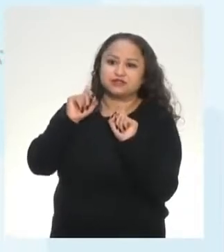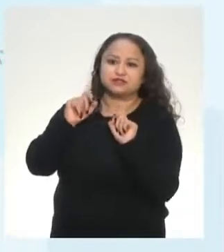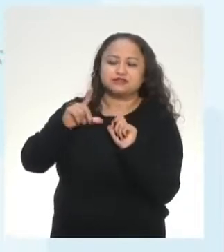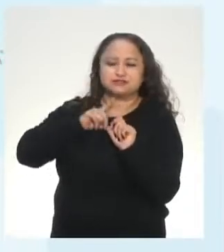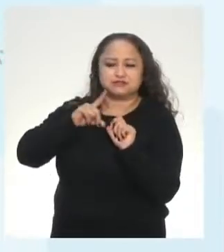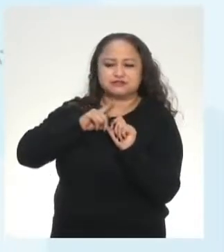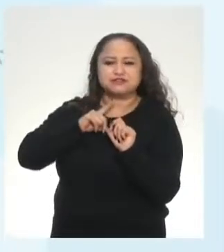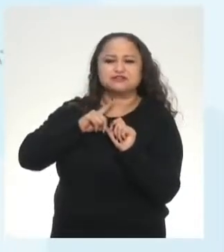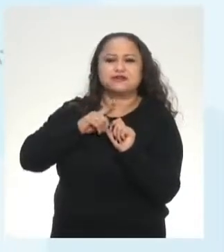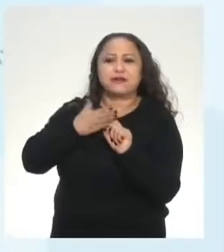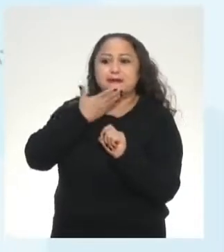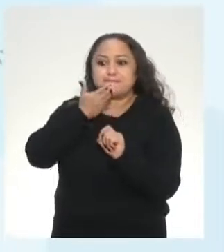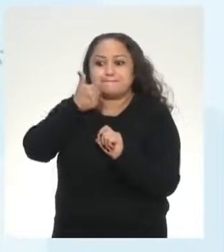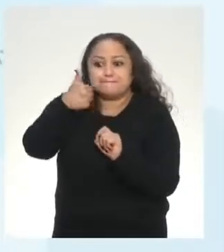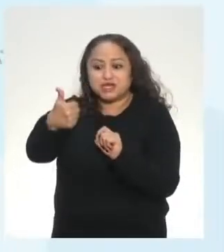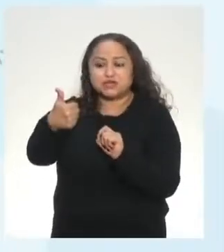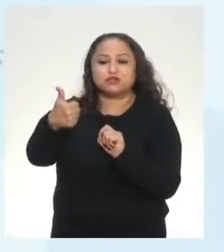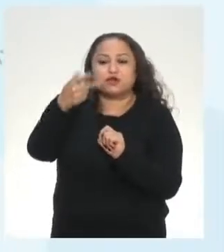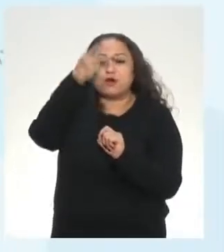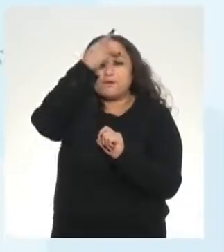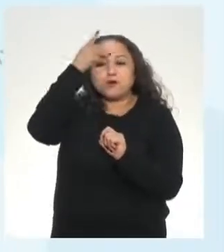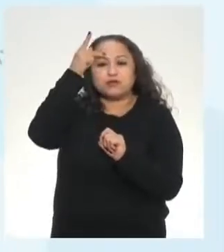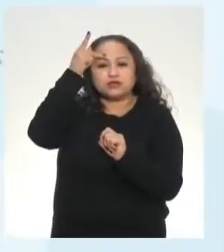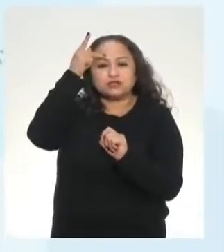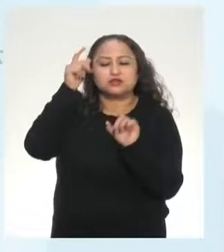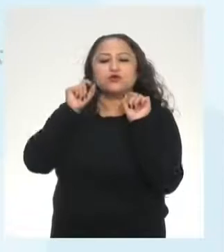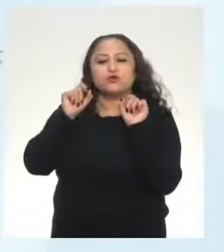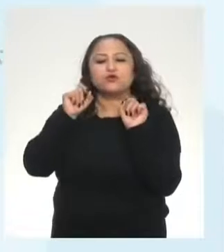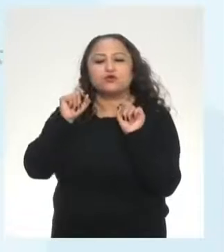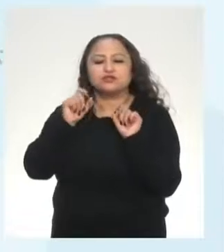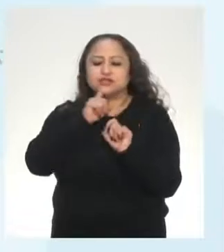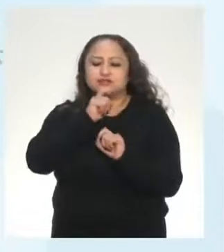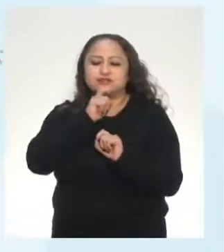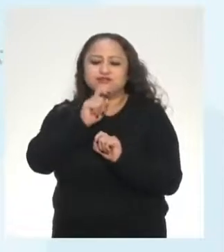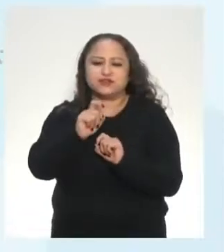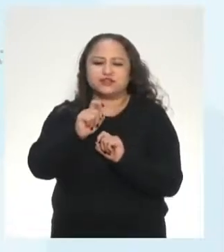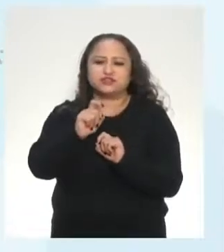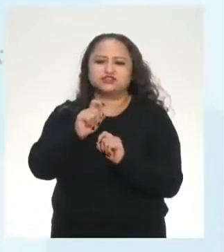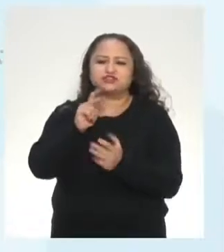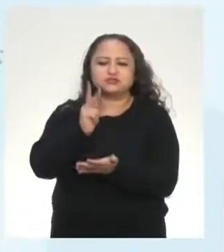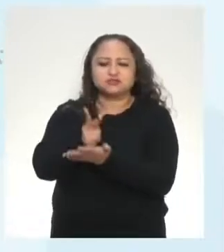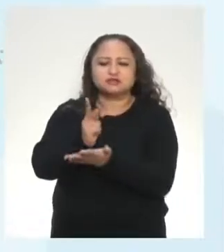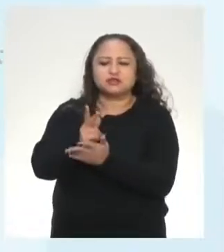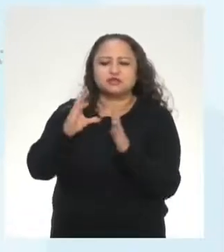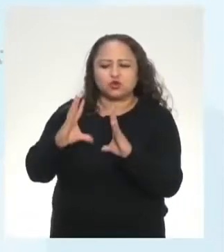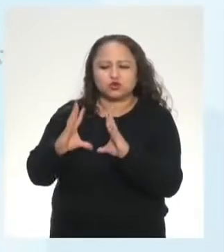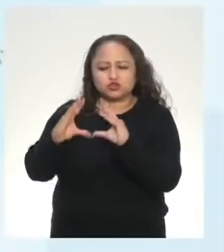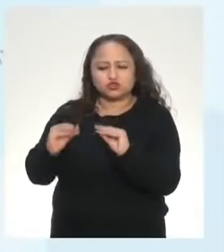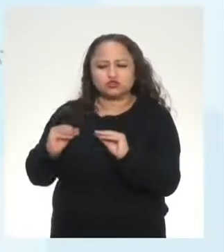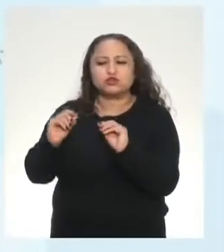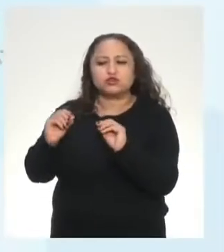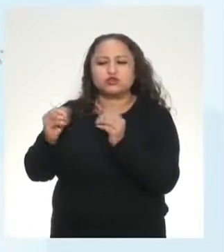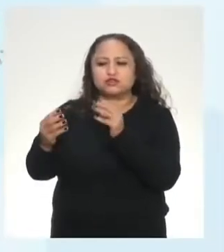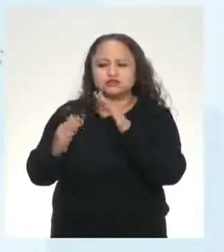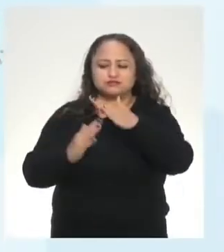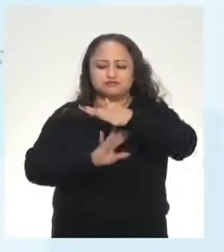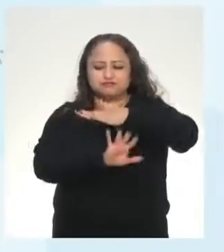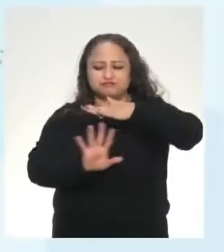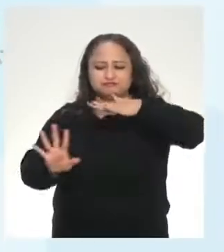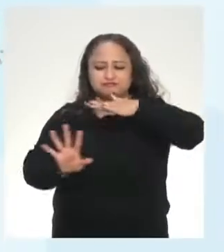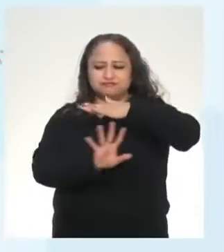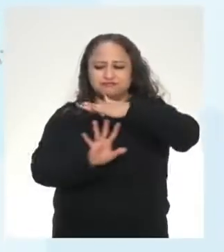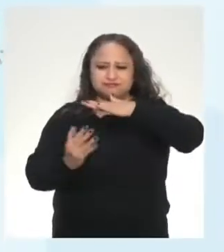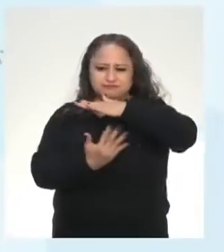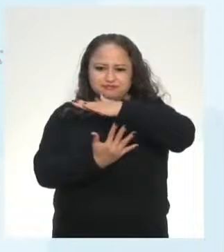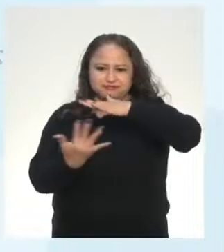o êxodo da população, tá? E os que estão em verde, quanto mais escuro, é o que recebem migrantes. Então, a gente vê